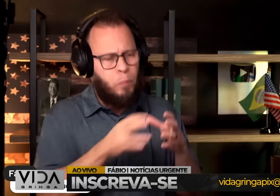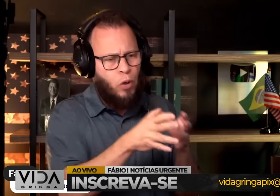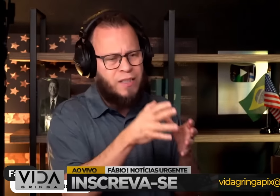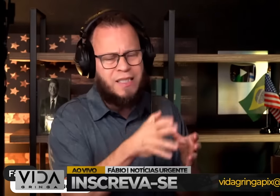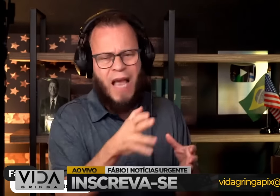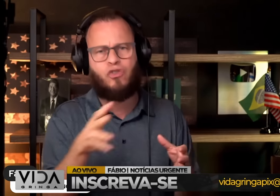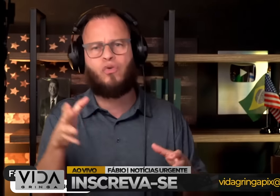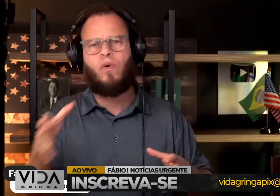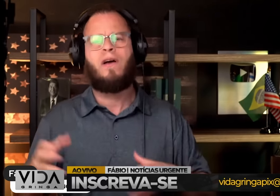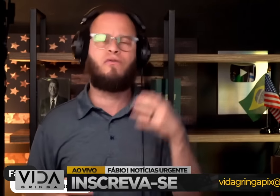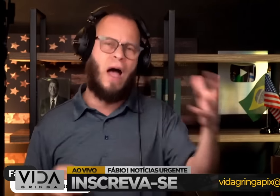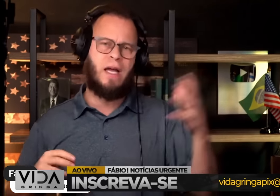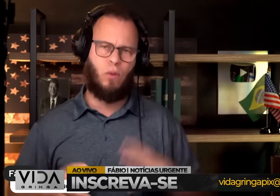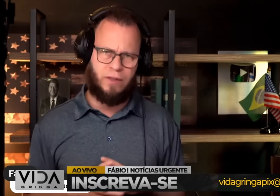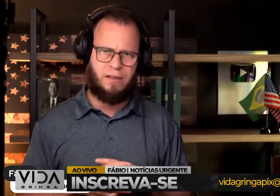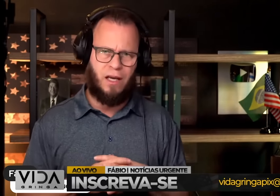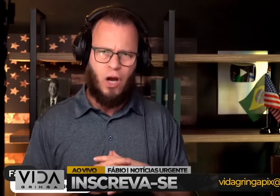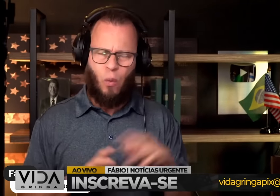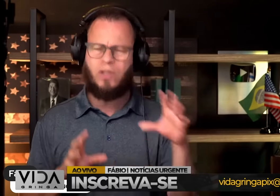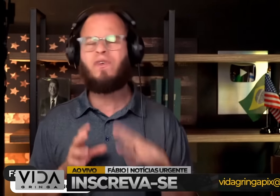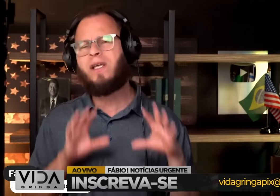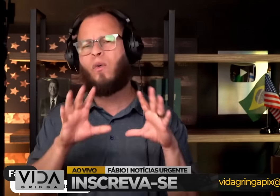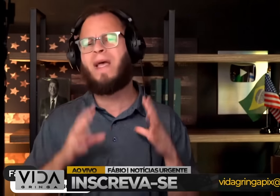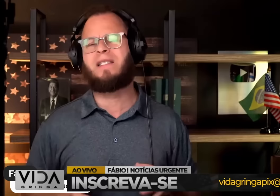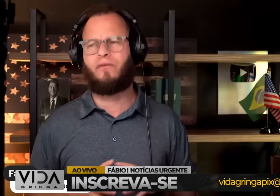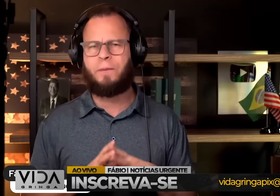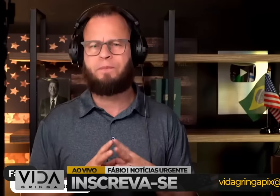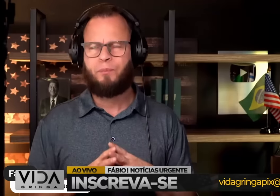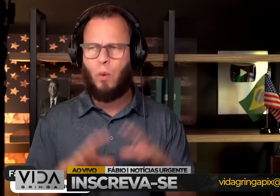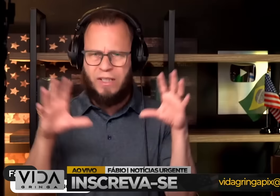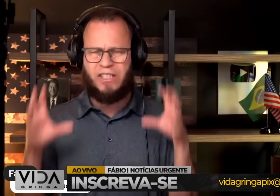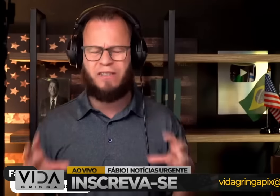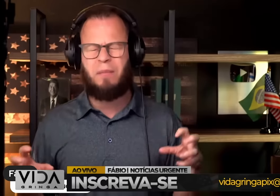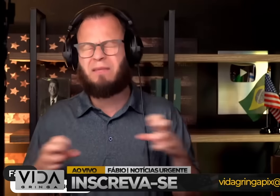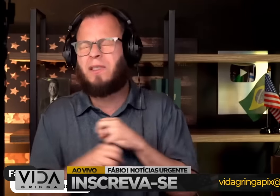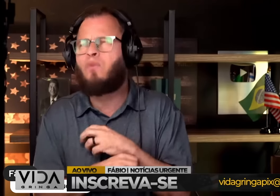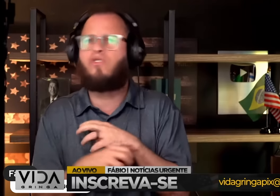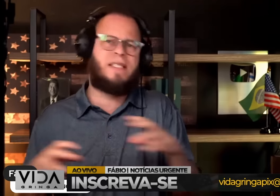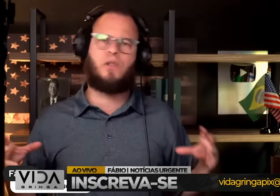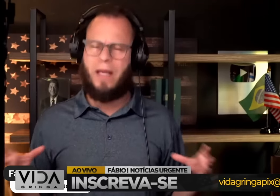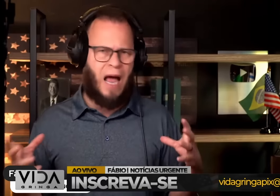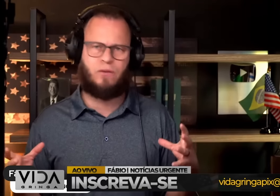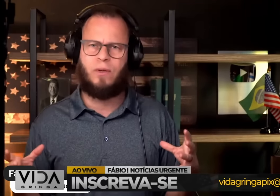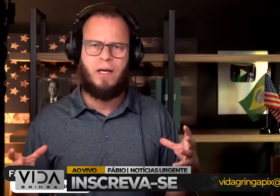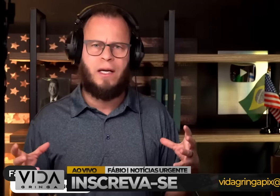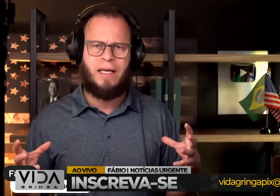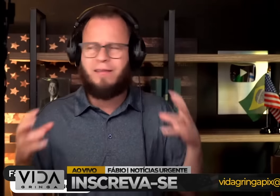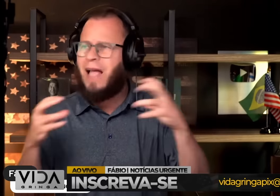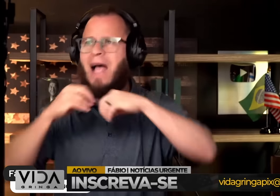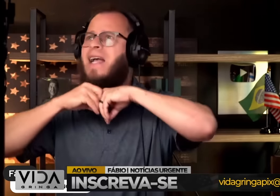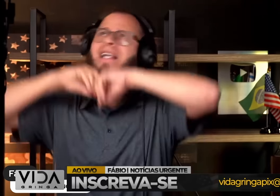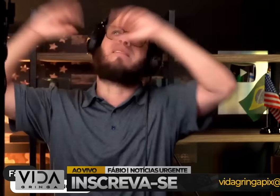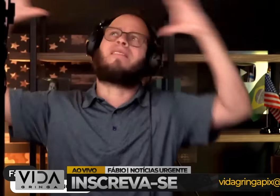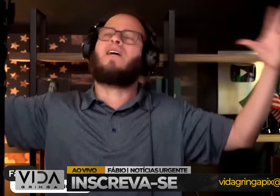o processo vai acontecer quando você começa a ver o sistema tão desesperado que